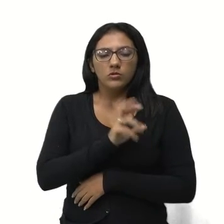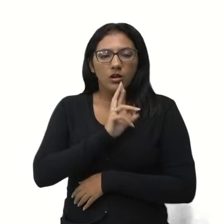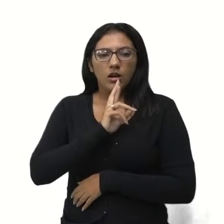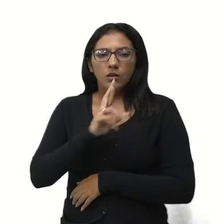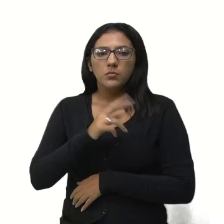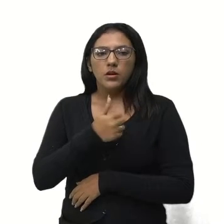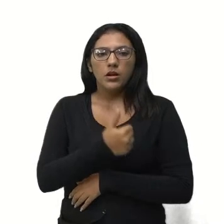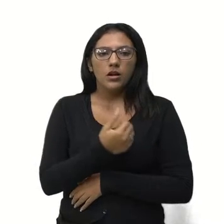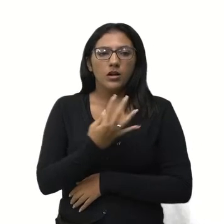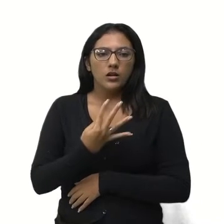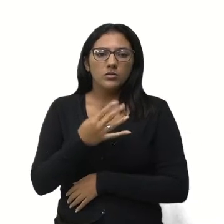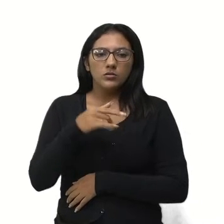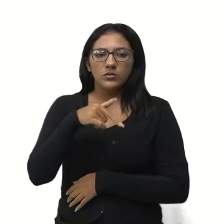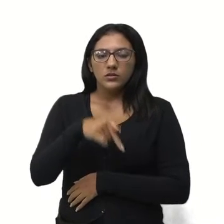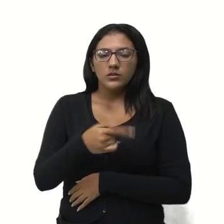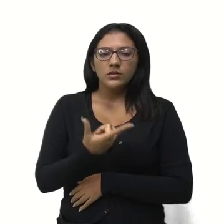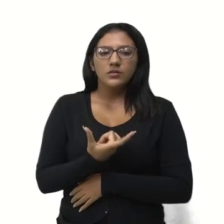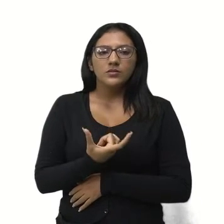14.720